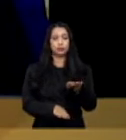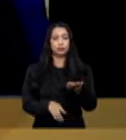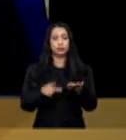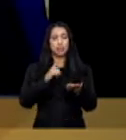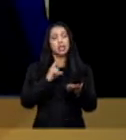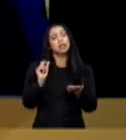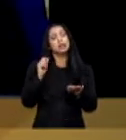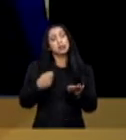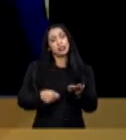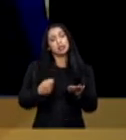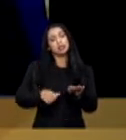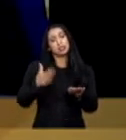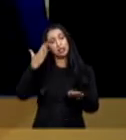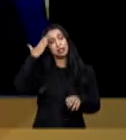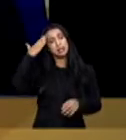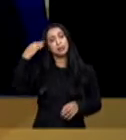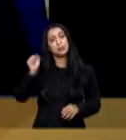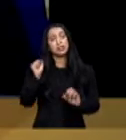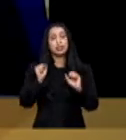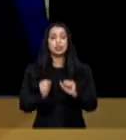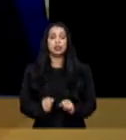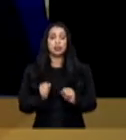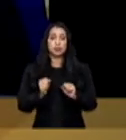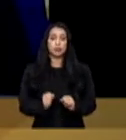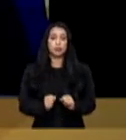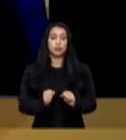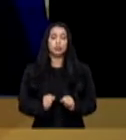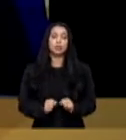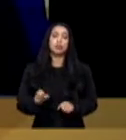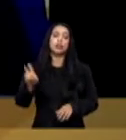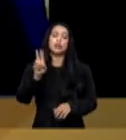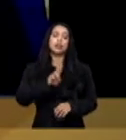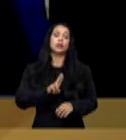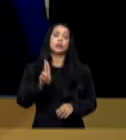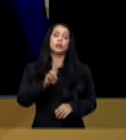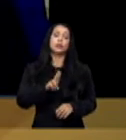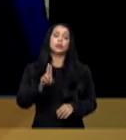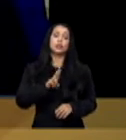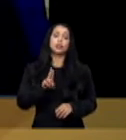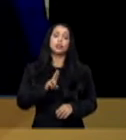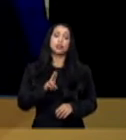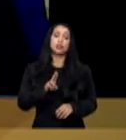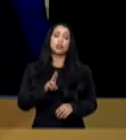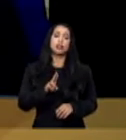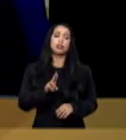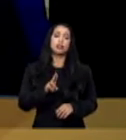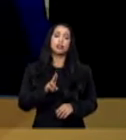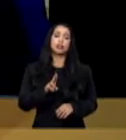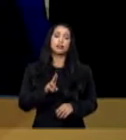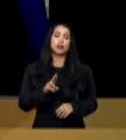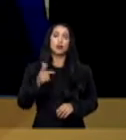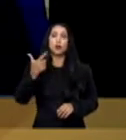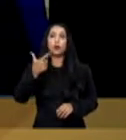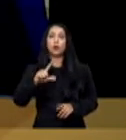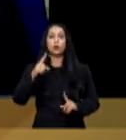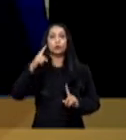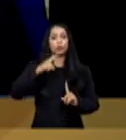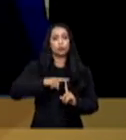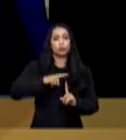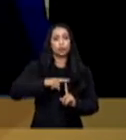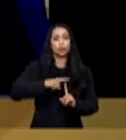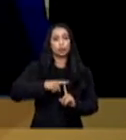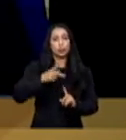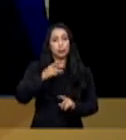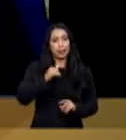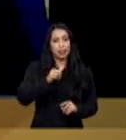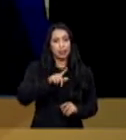Resta saber se é possível utilizar o preceito secundário de outro tipo penal para a fixação da